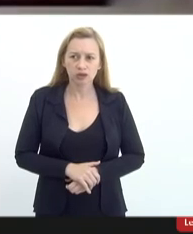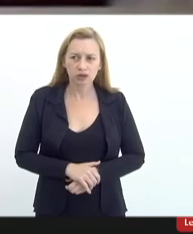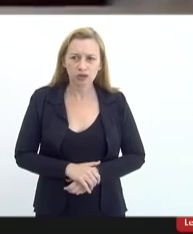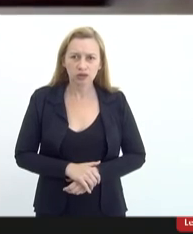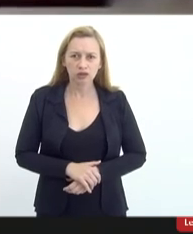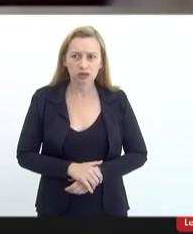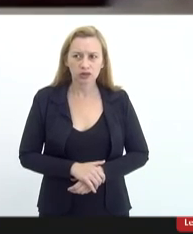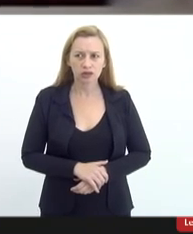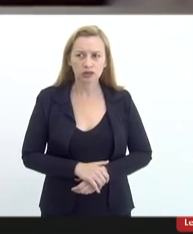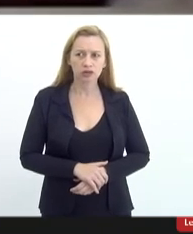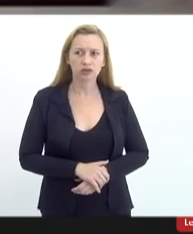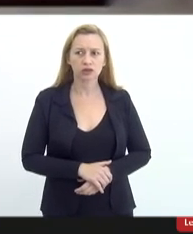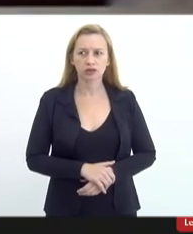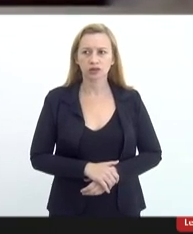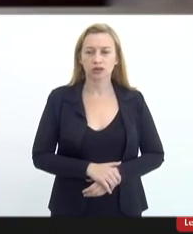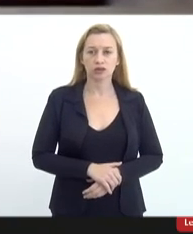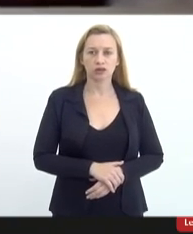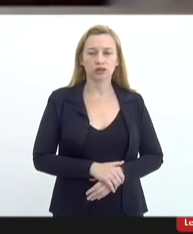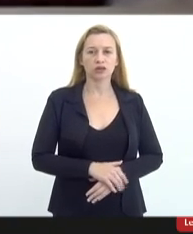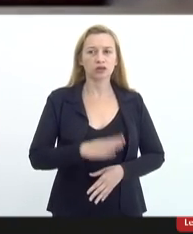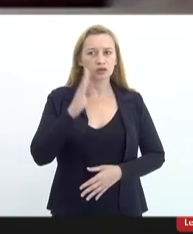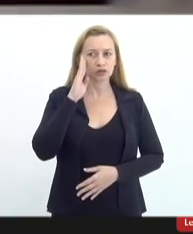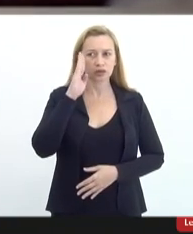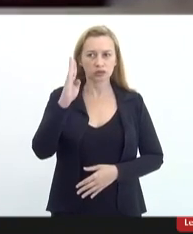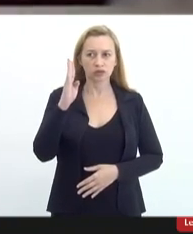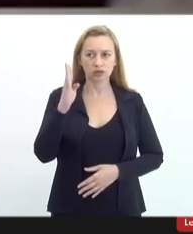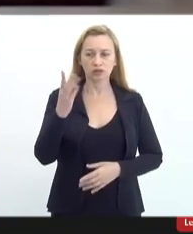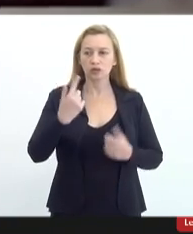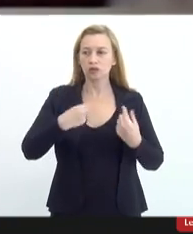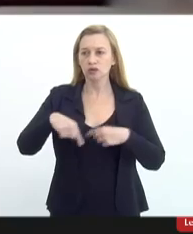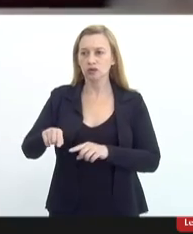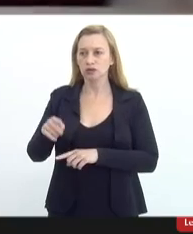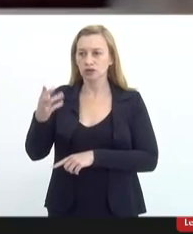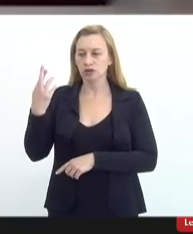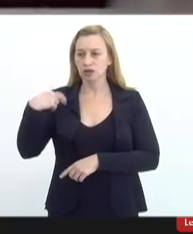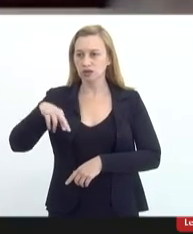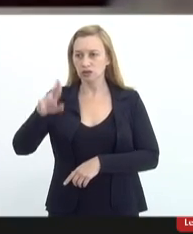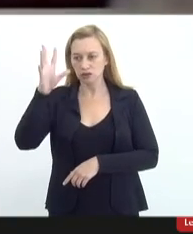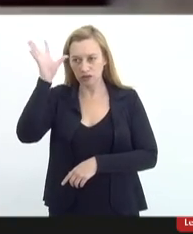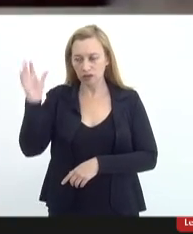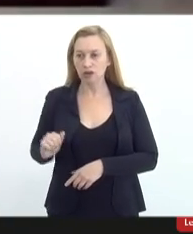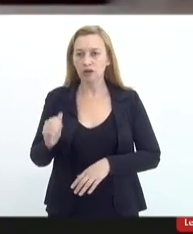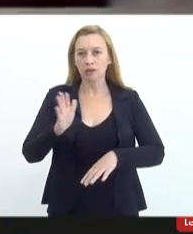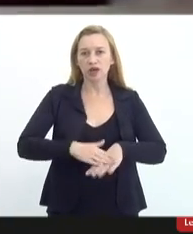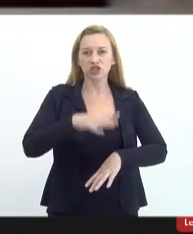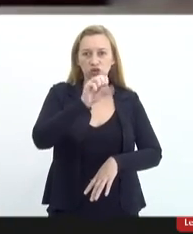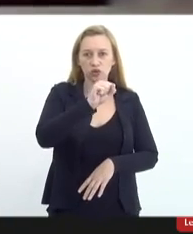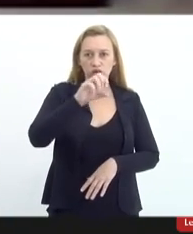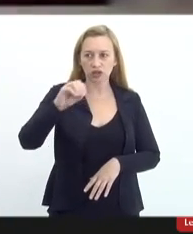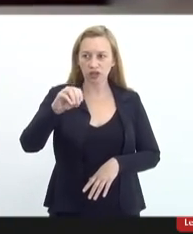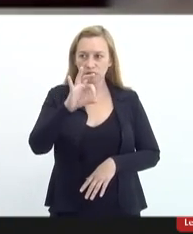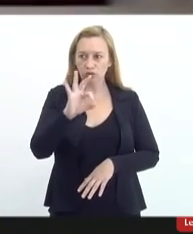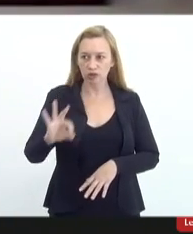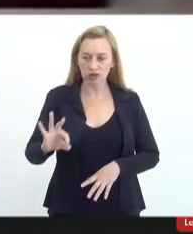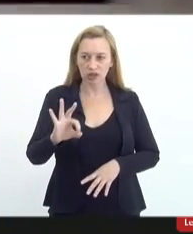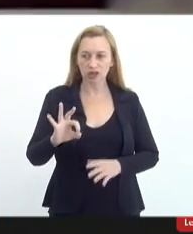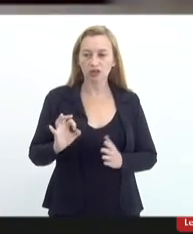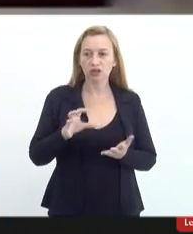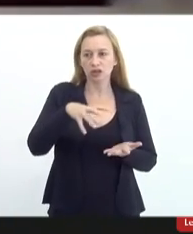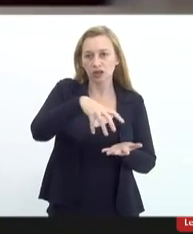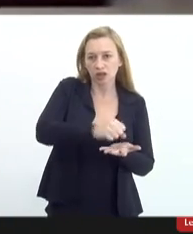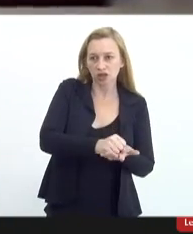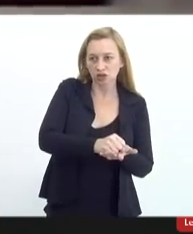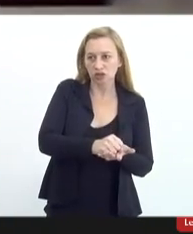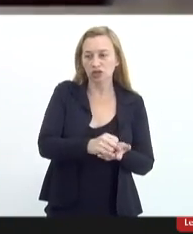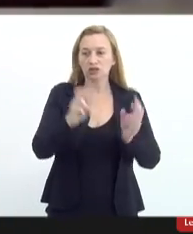direcionado, fundamentalista, contra as religiões de matriz africana. Mais de 80% dos casos registrados